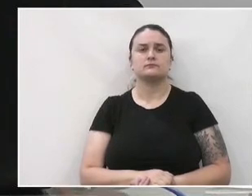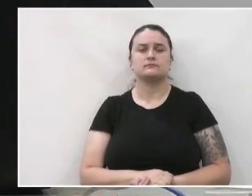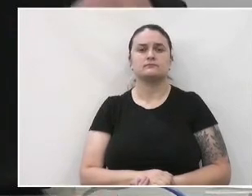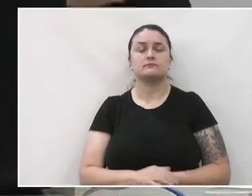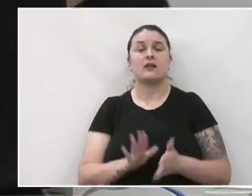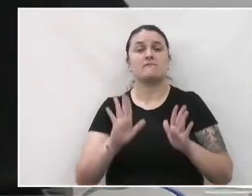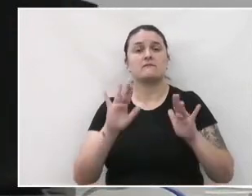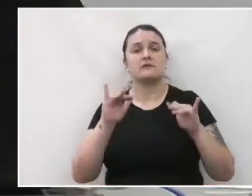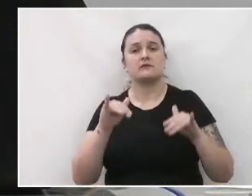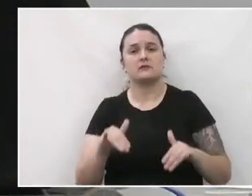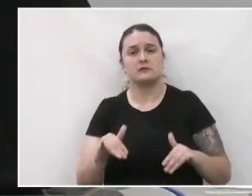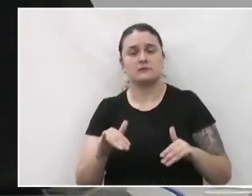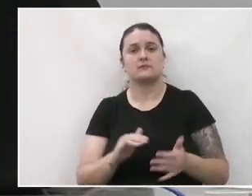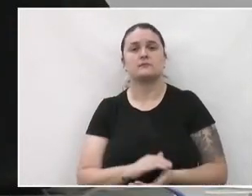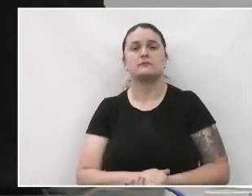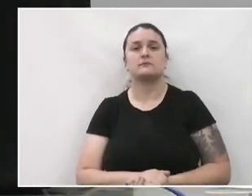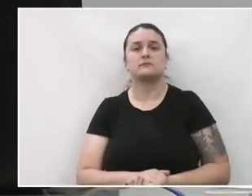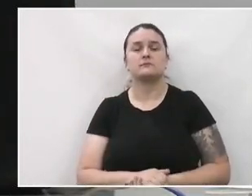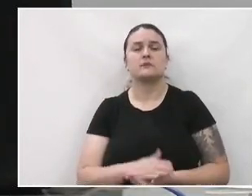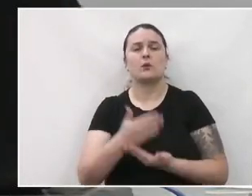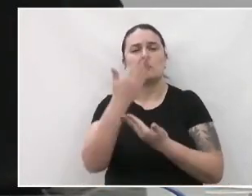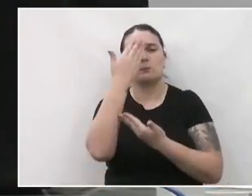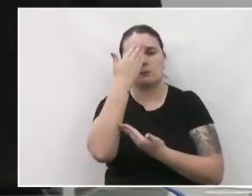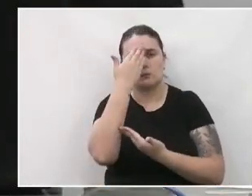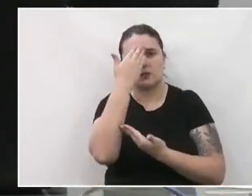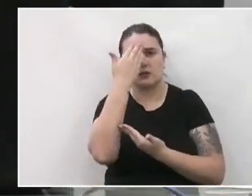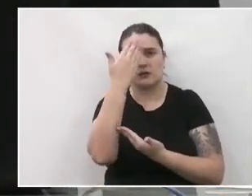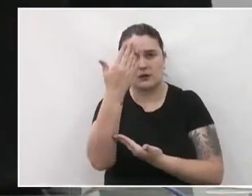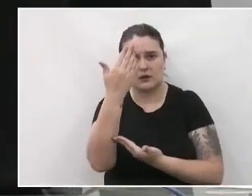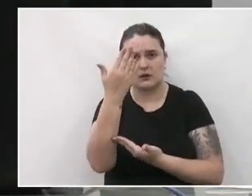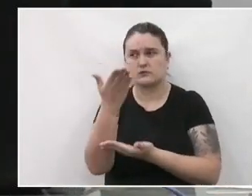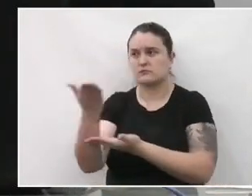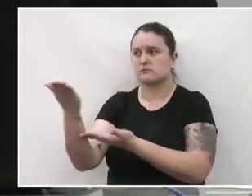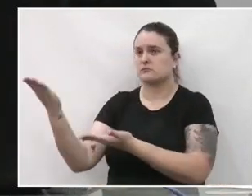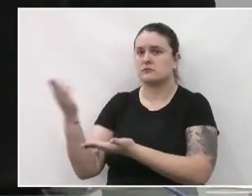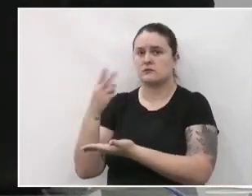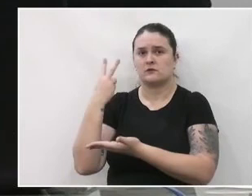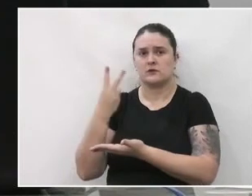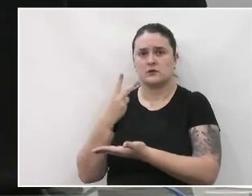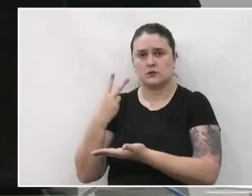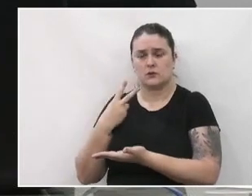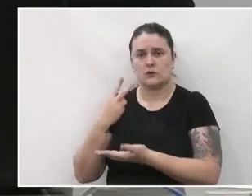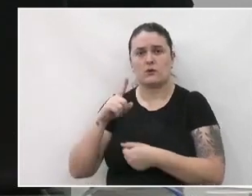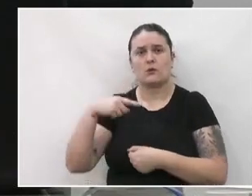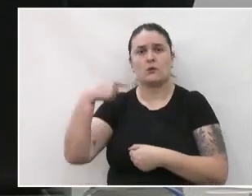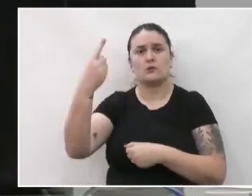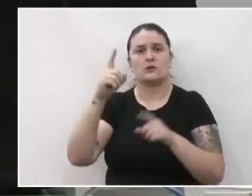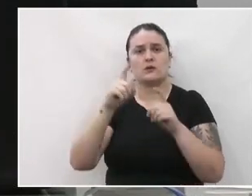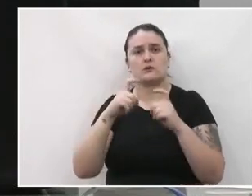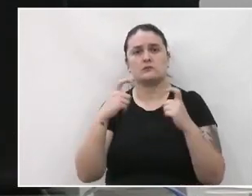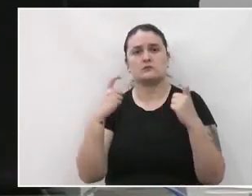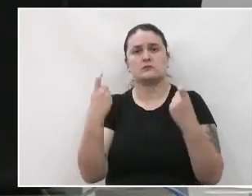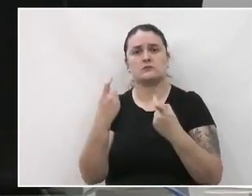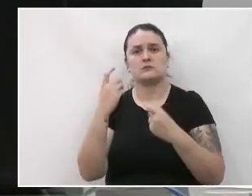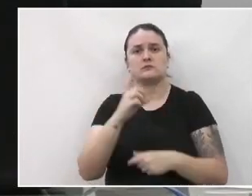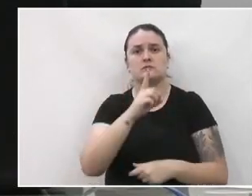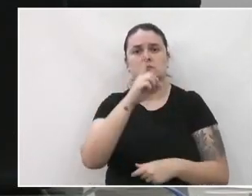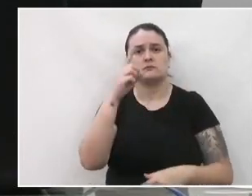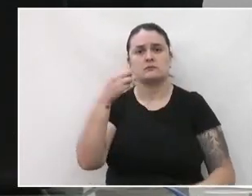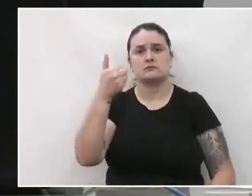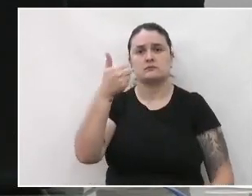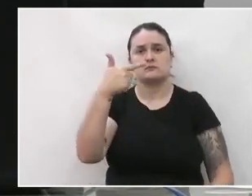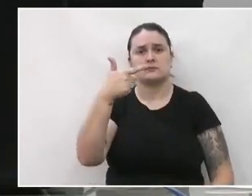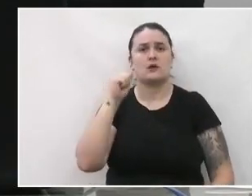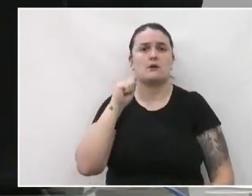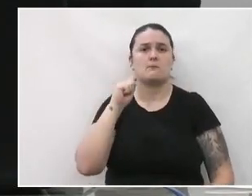Para finalizar, então, agradeço aos senhores vereadores, e a próxima reunião ordinária será no dia 12